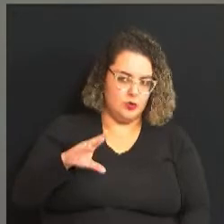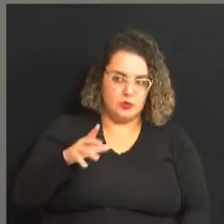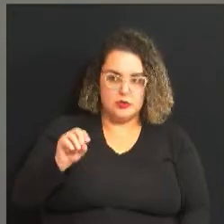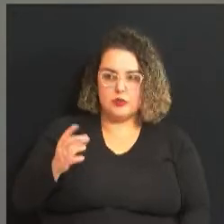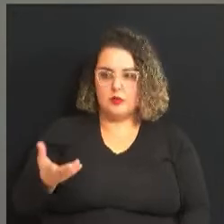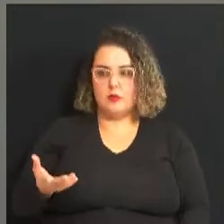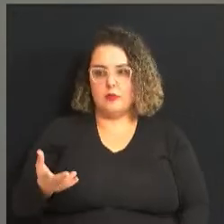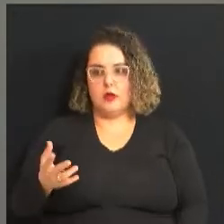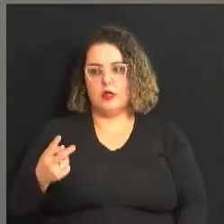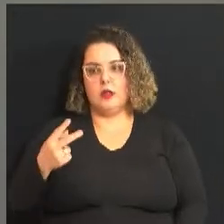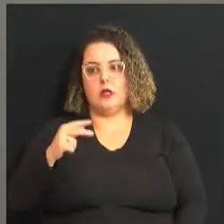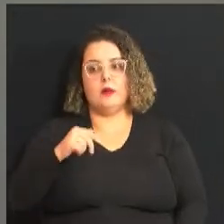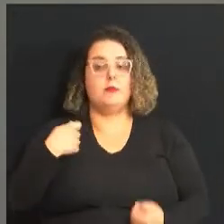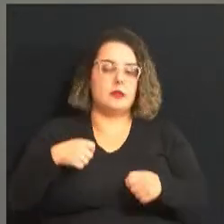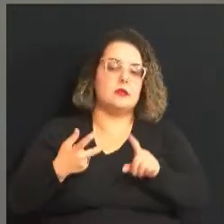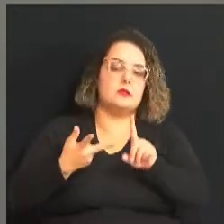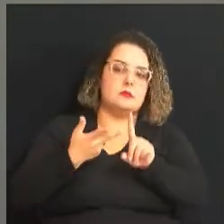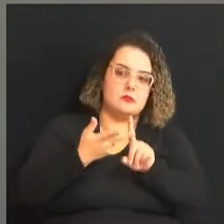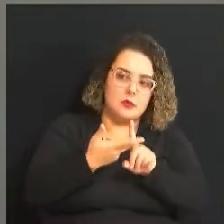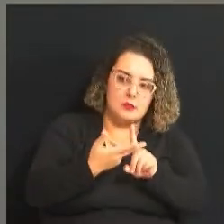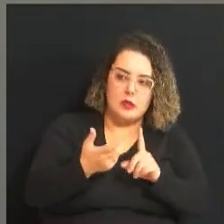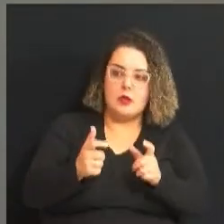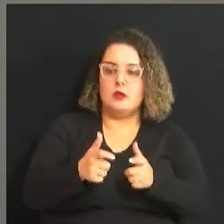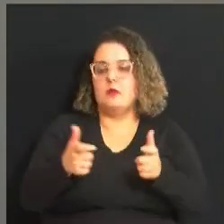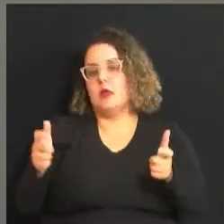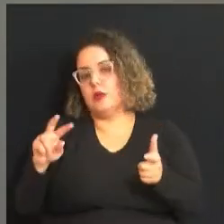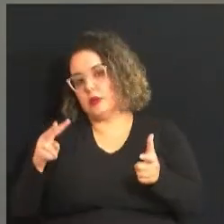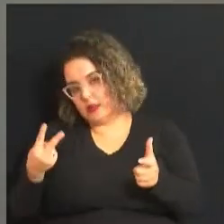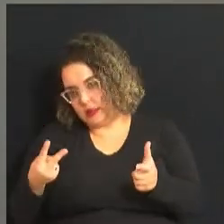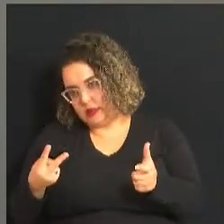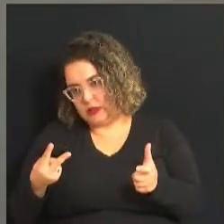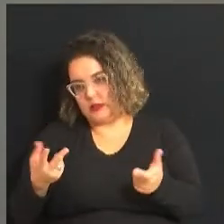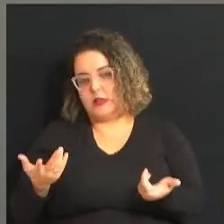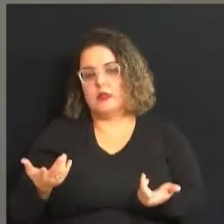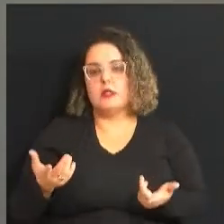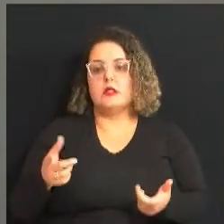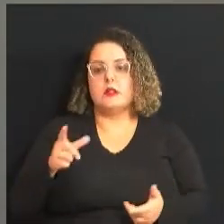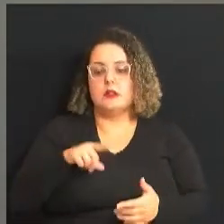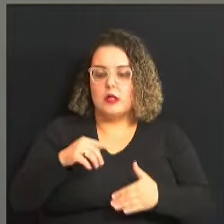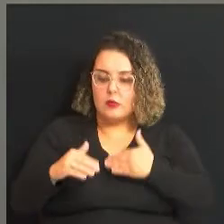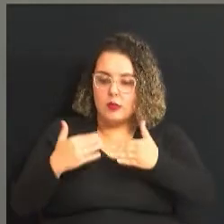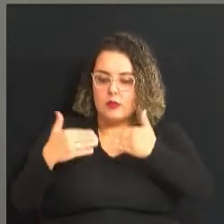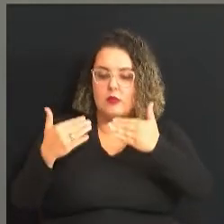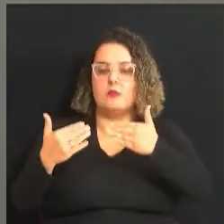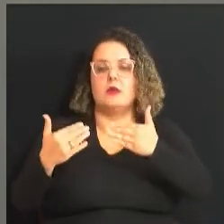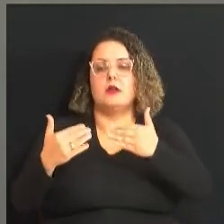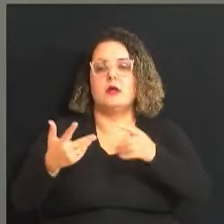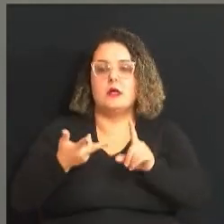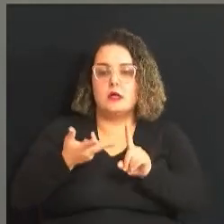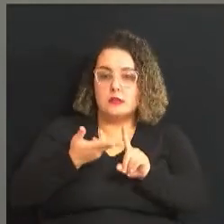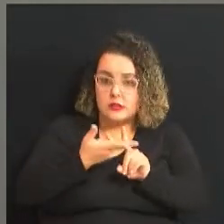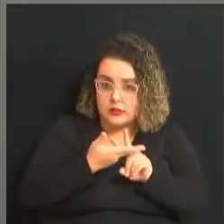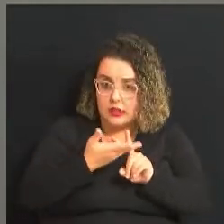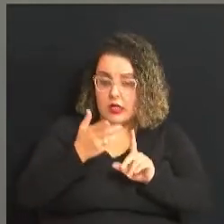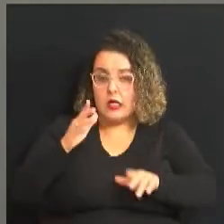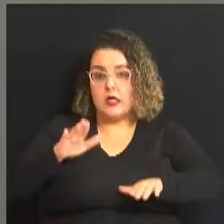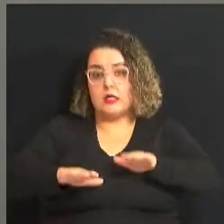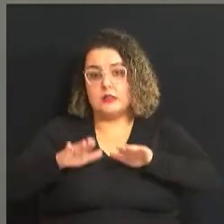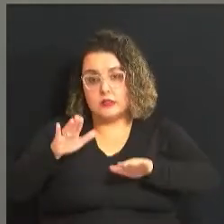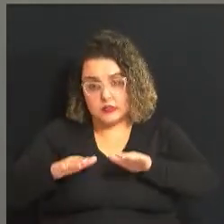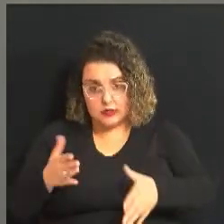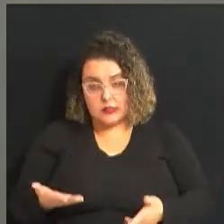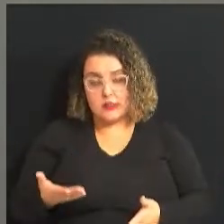disso. Então, na maioria das vezes, acaba evoluindo para uma cesárea. Se de repente a